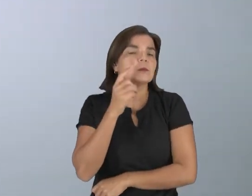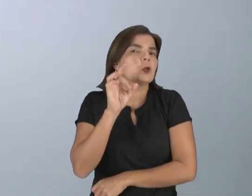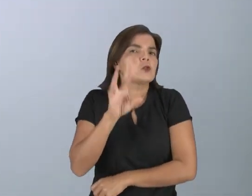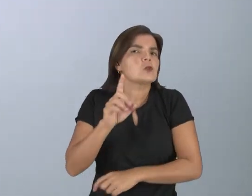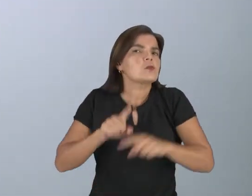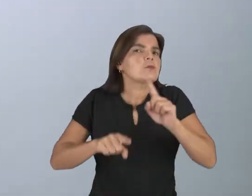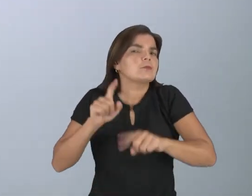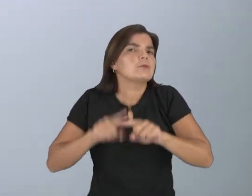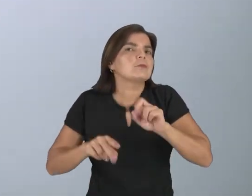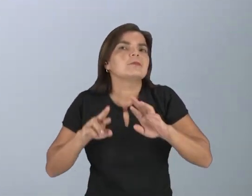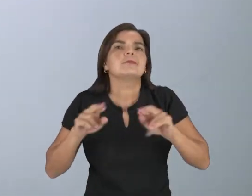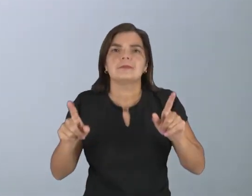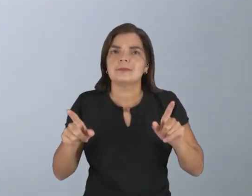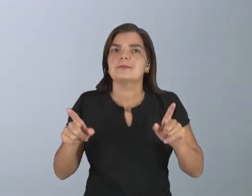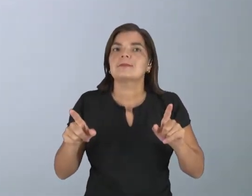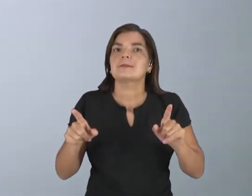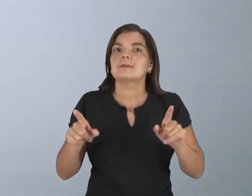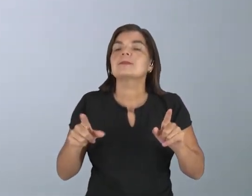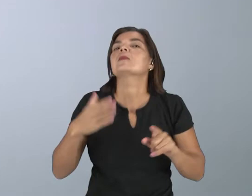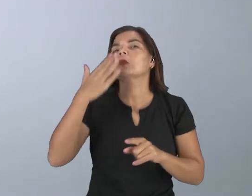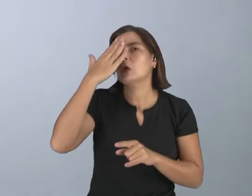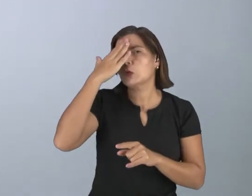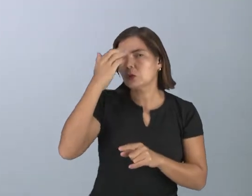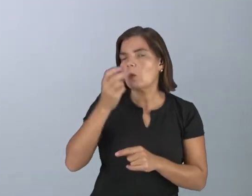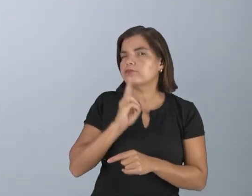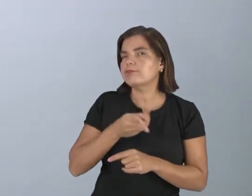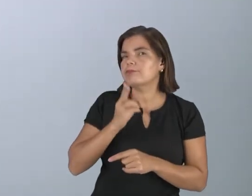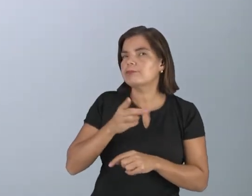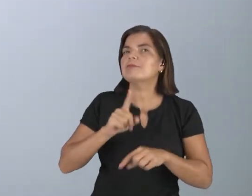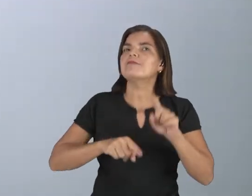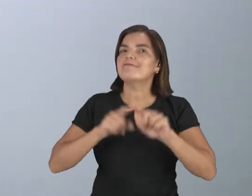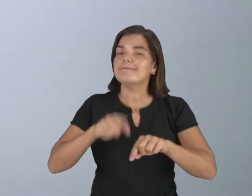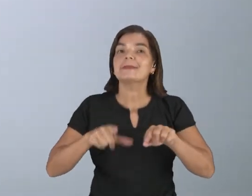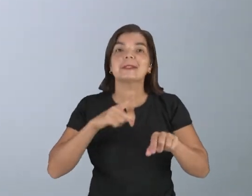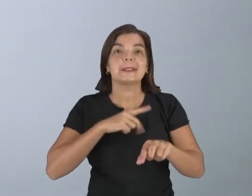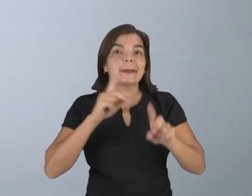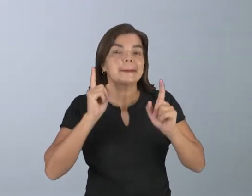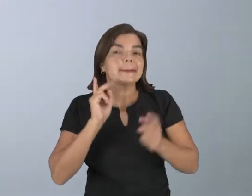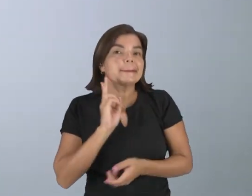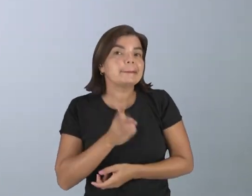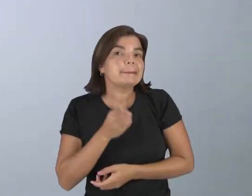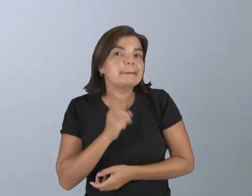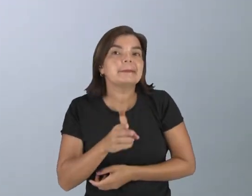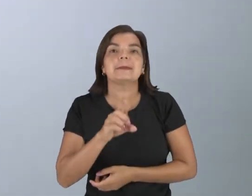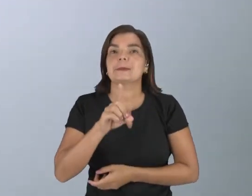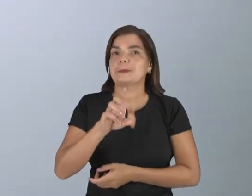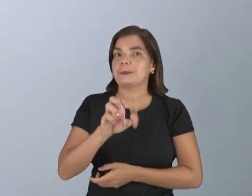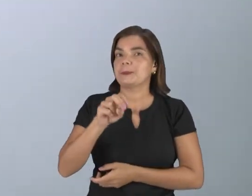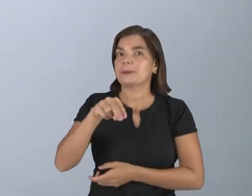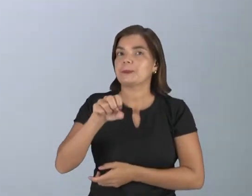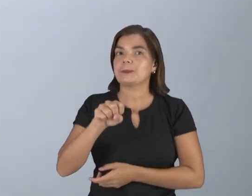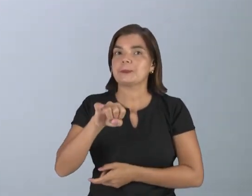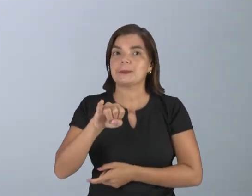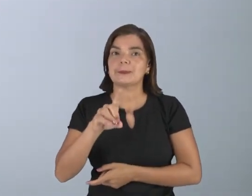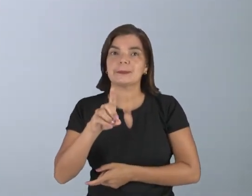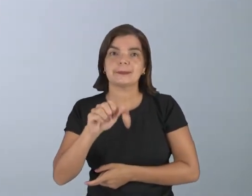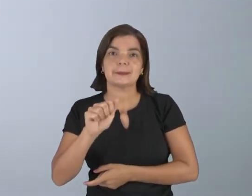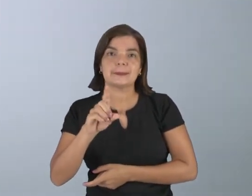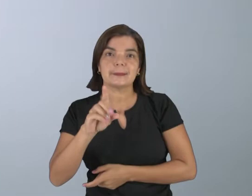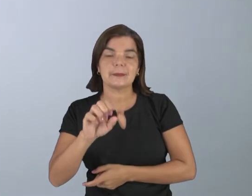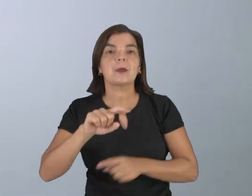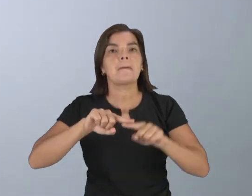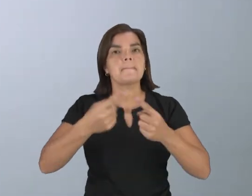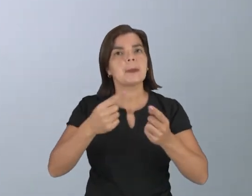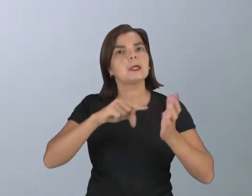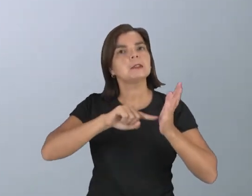com materiais diferentes, ou seja, se tu trabalha com o mesmo material, a gente tem a mesma densidade. Mas se somente esses pontos estiverem